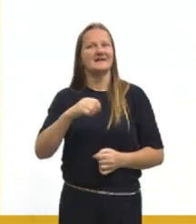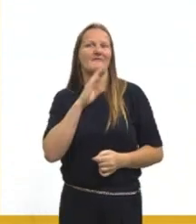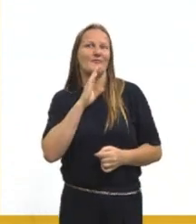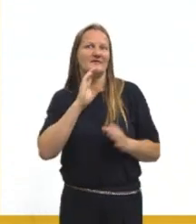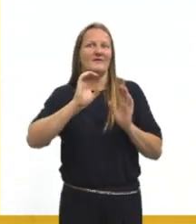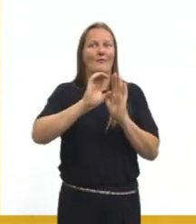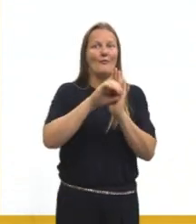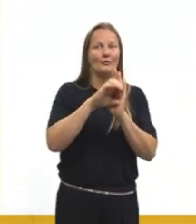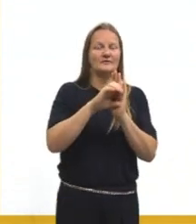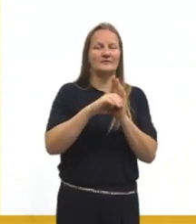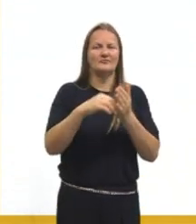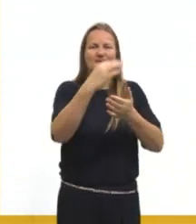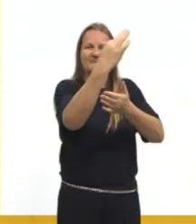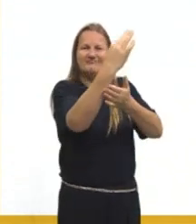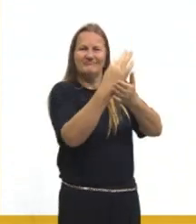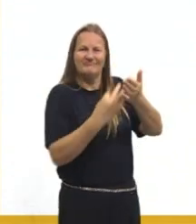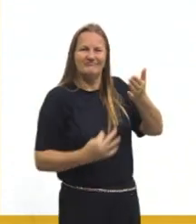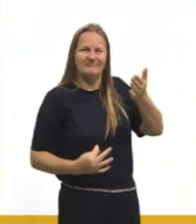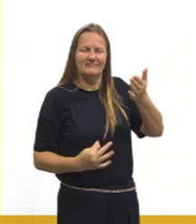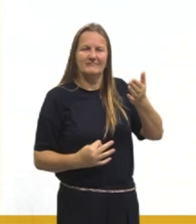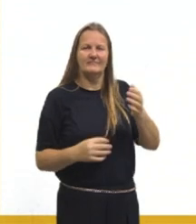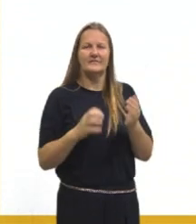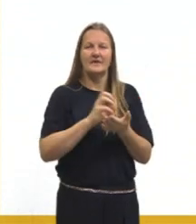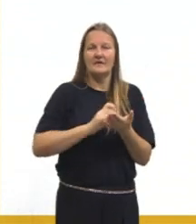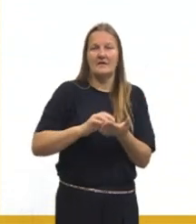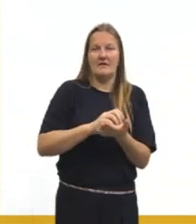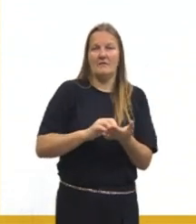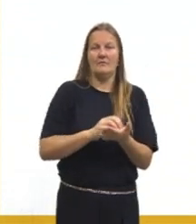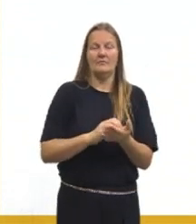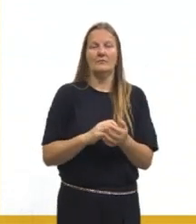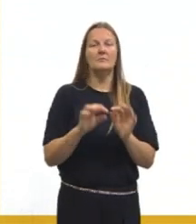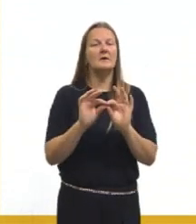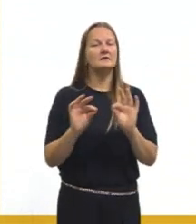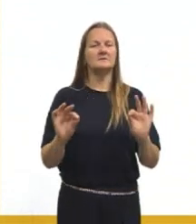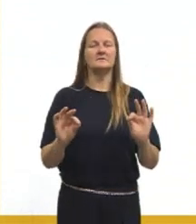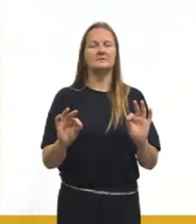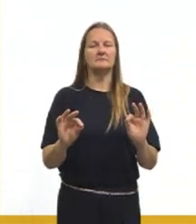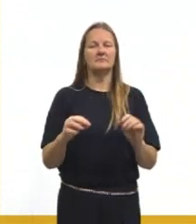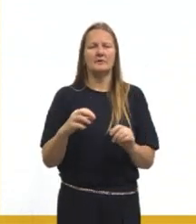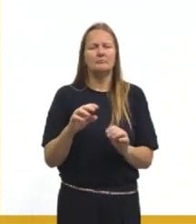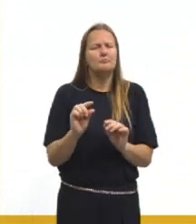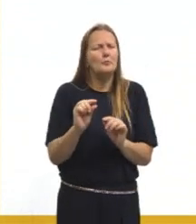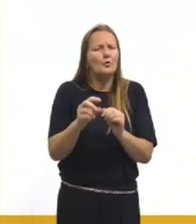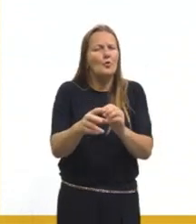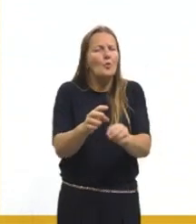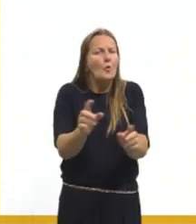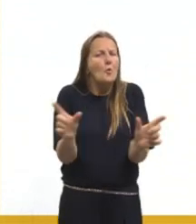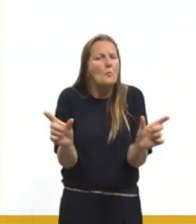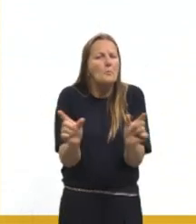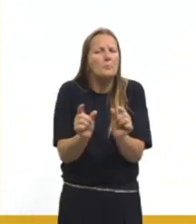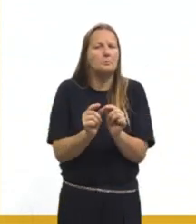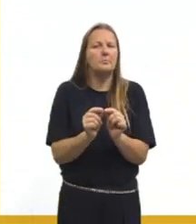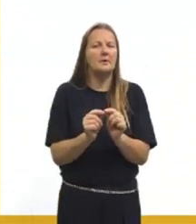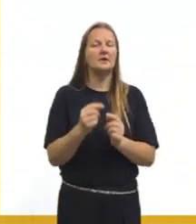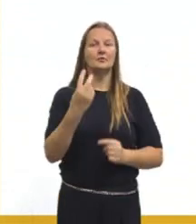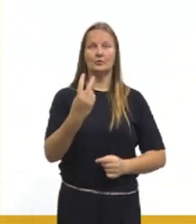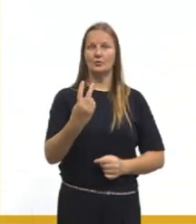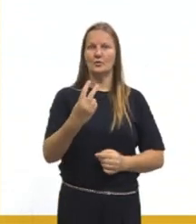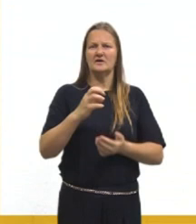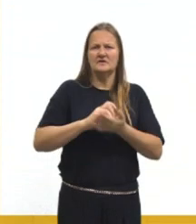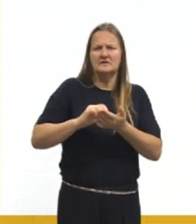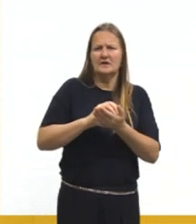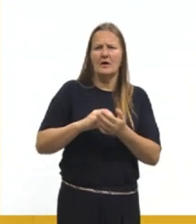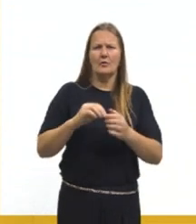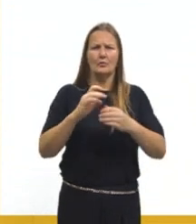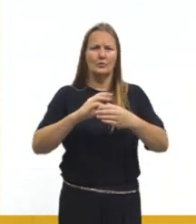de uma página inteira de cálculos esse ano eles apareceram mais tímidos apareceu assim duas questões de cálculo de soluções